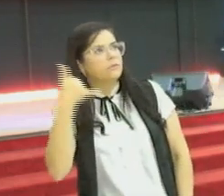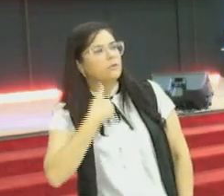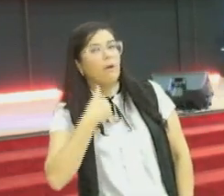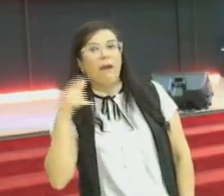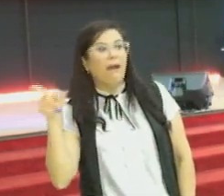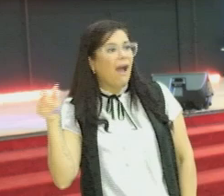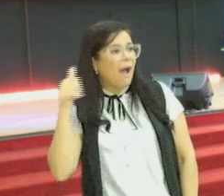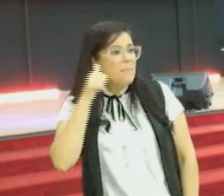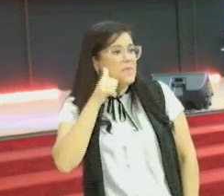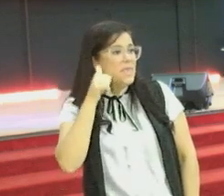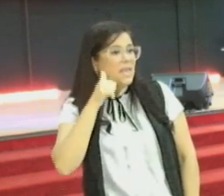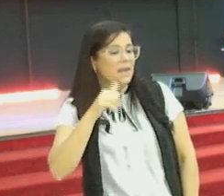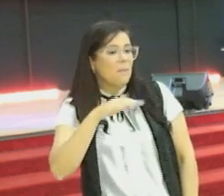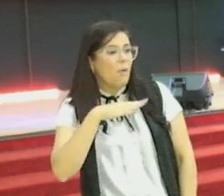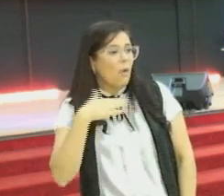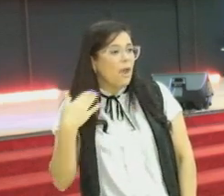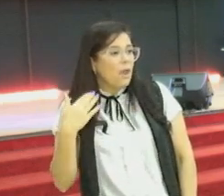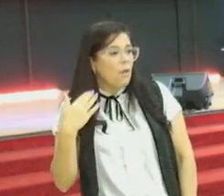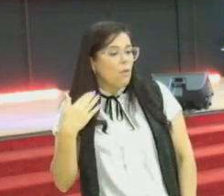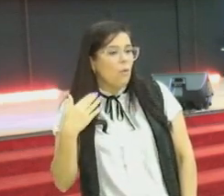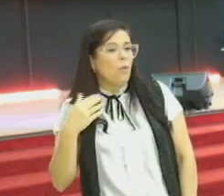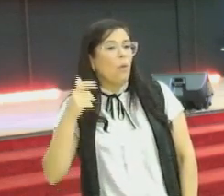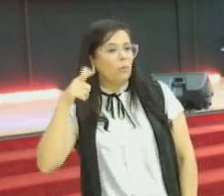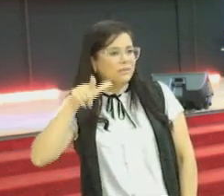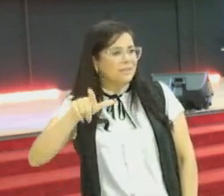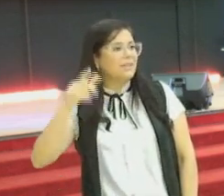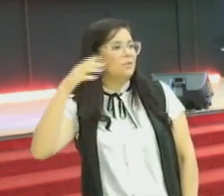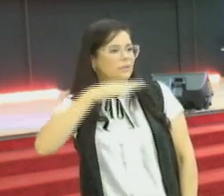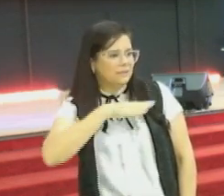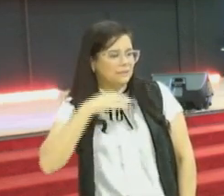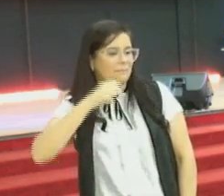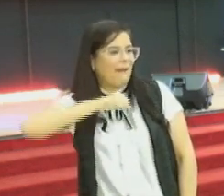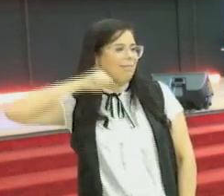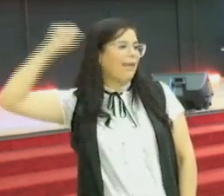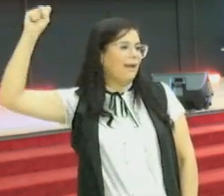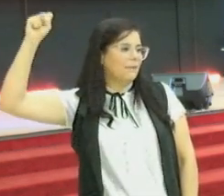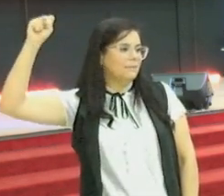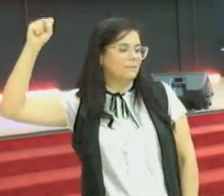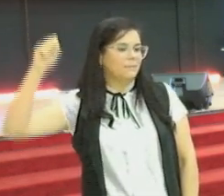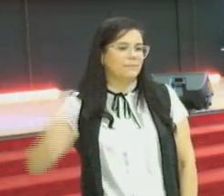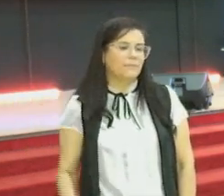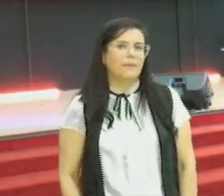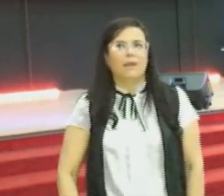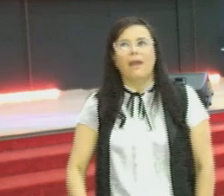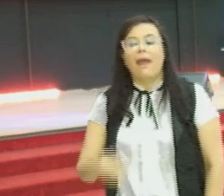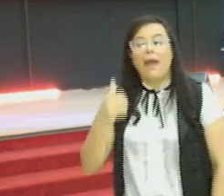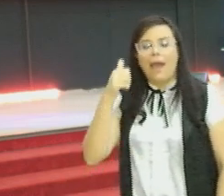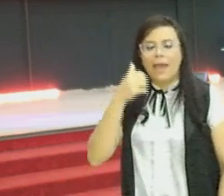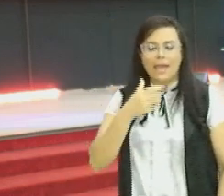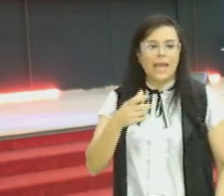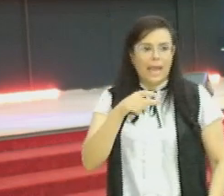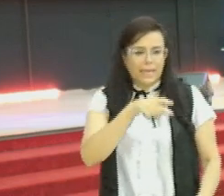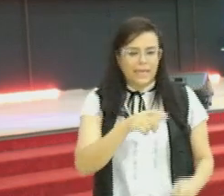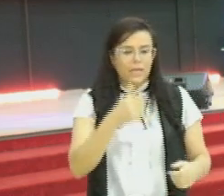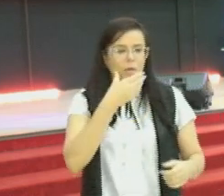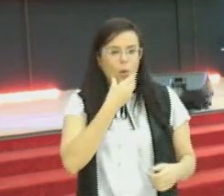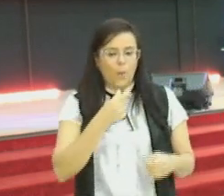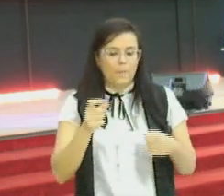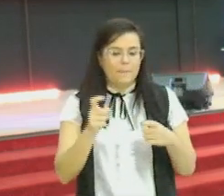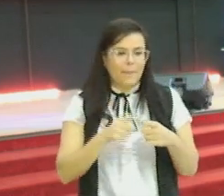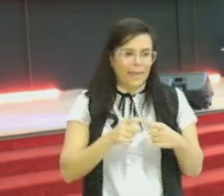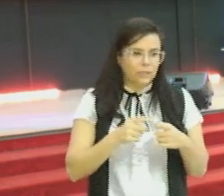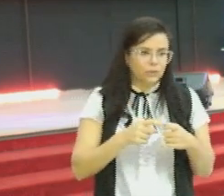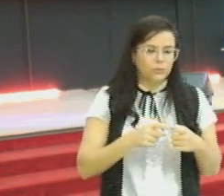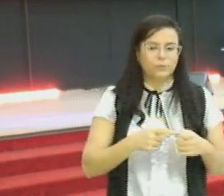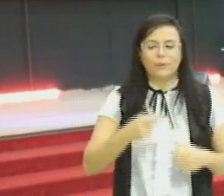ele chora e diz: eu consegui sarar o teu corpo, mas eu não